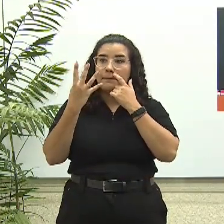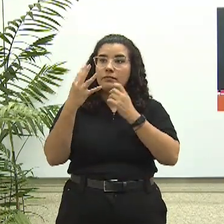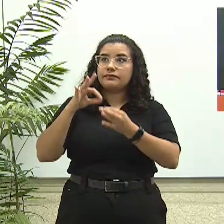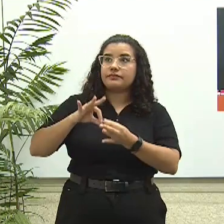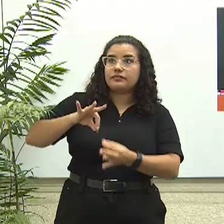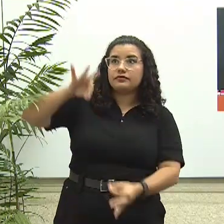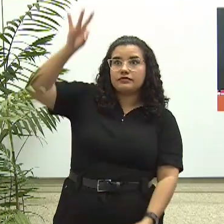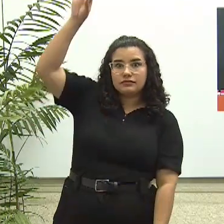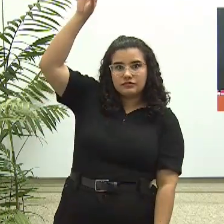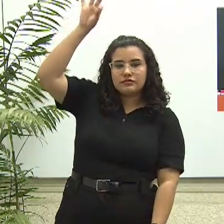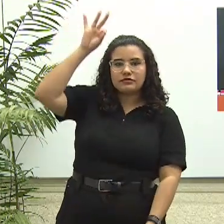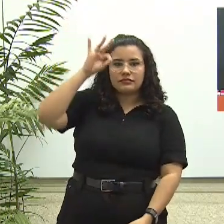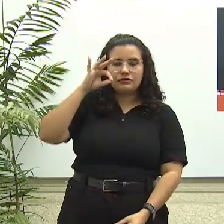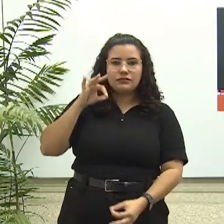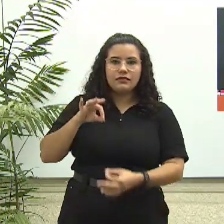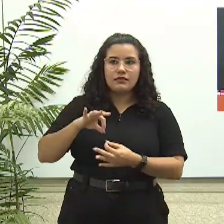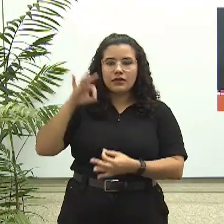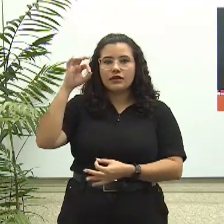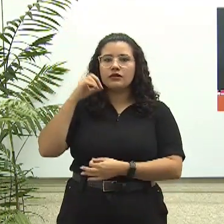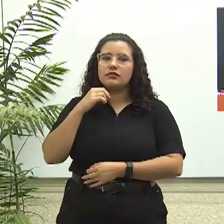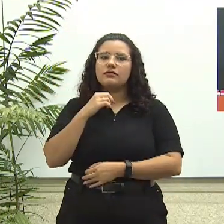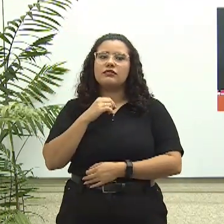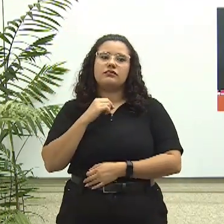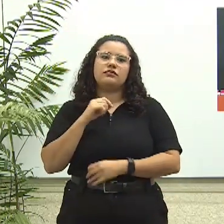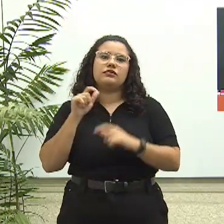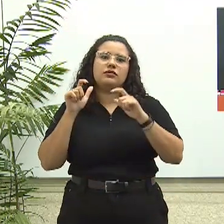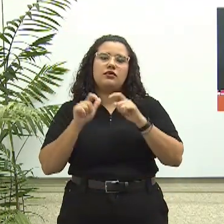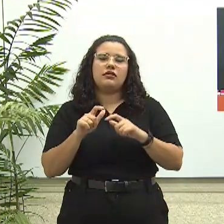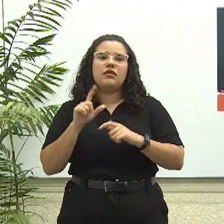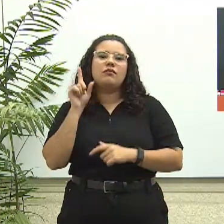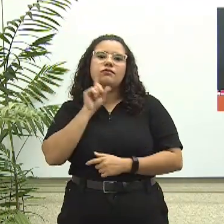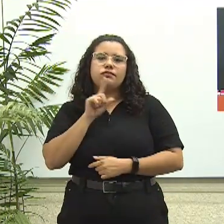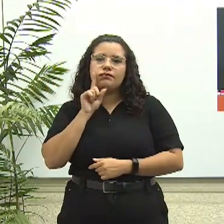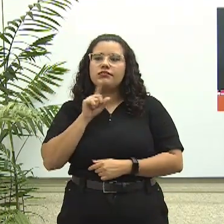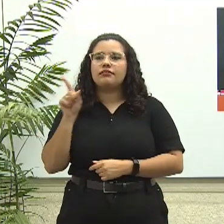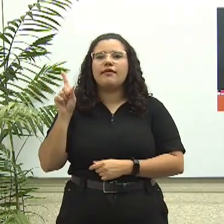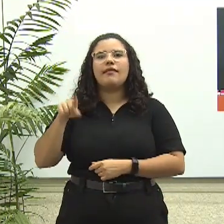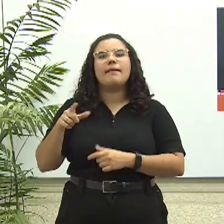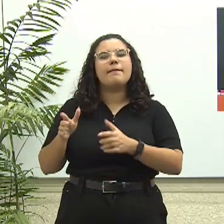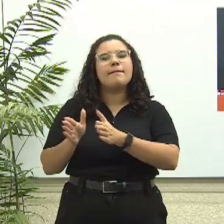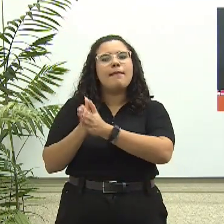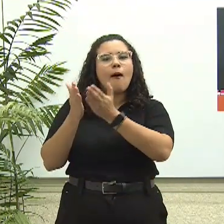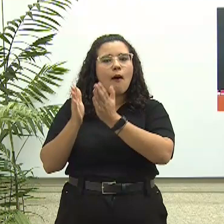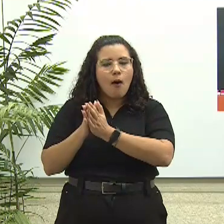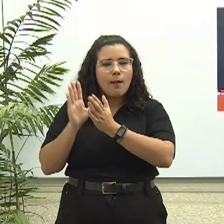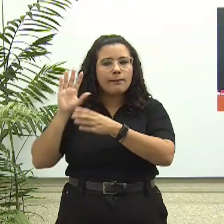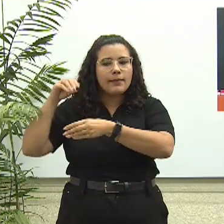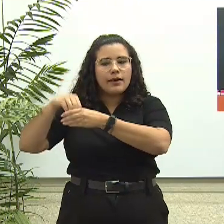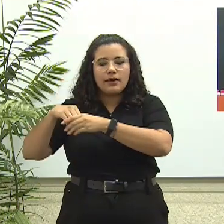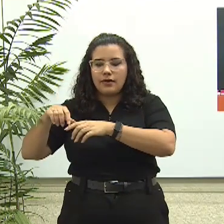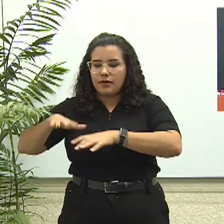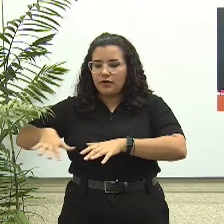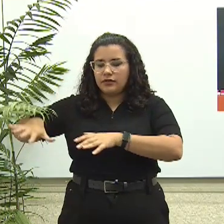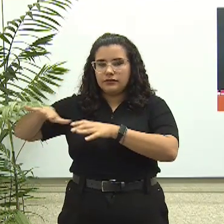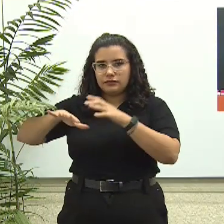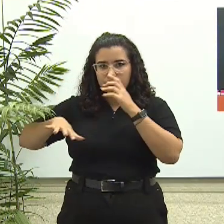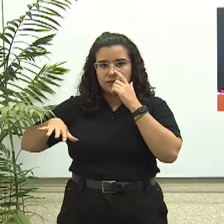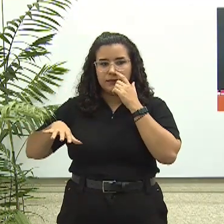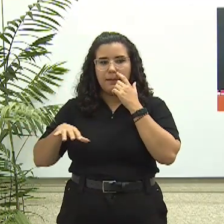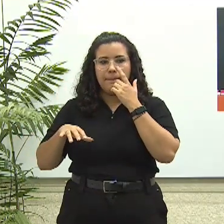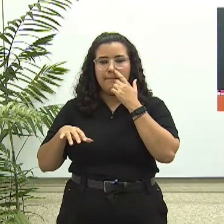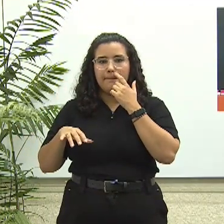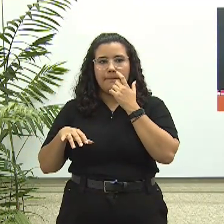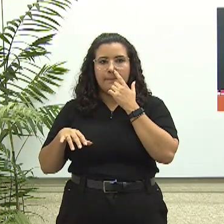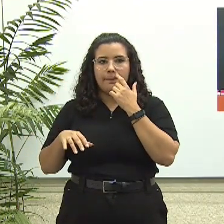altura na Califórnia só que é oakland é é o lado pobre onde tem a Ponte igual a vermelha só que branca é o lado